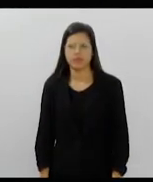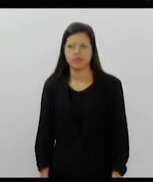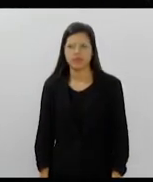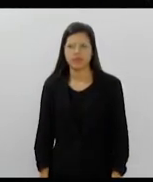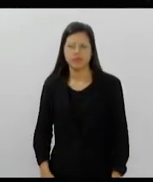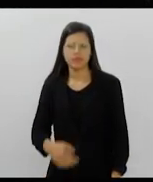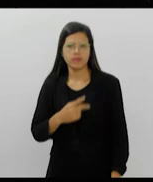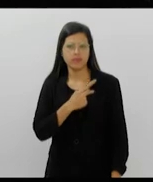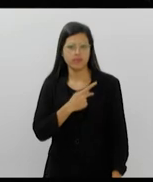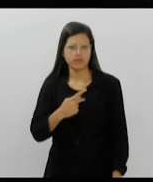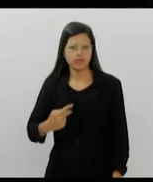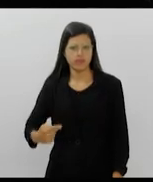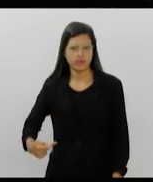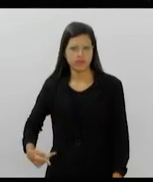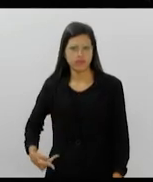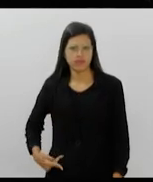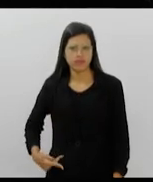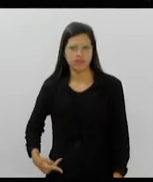Senhor presidente,